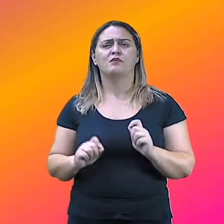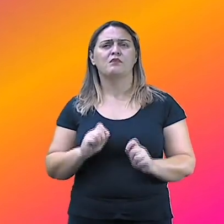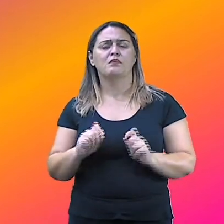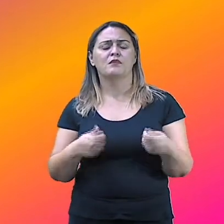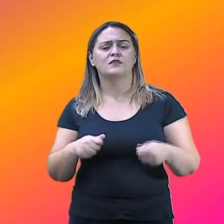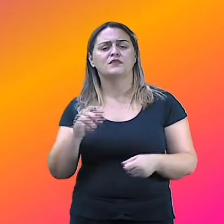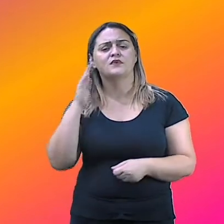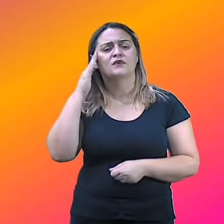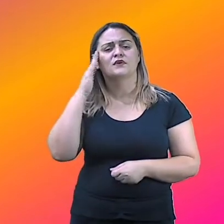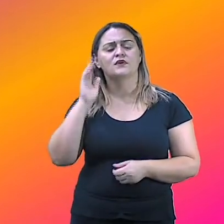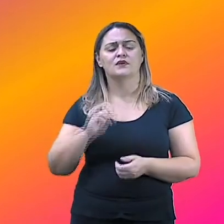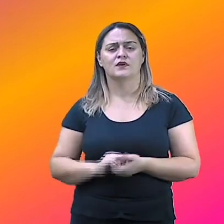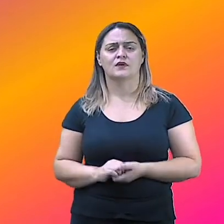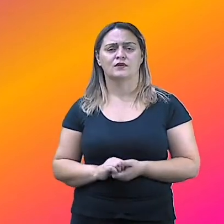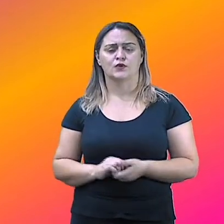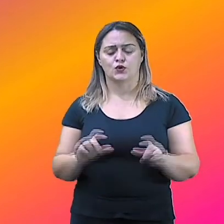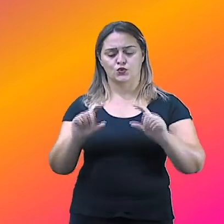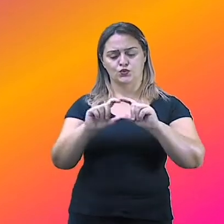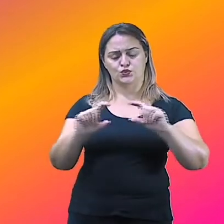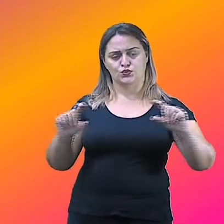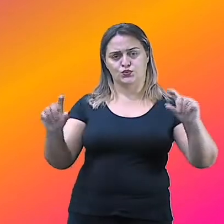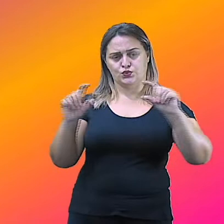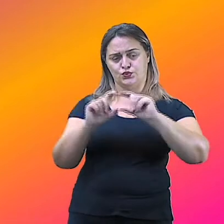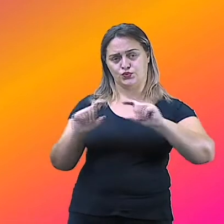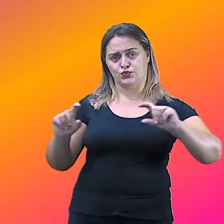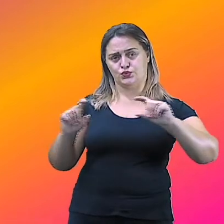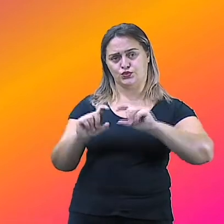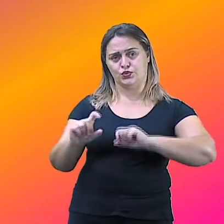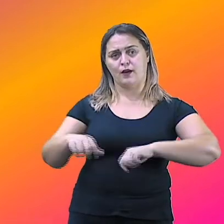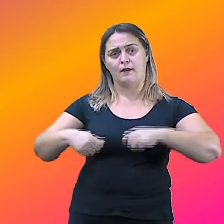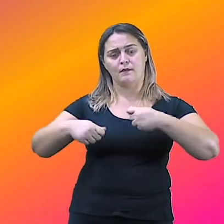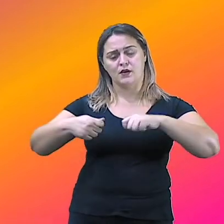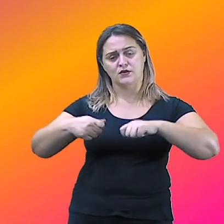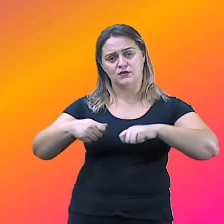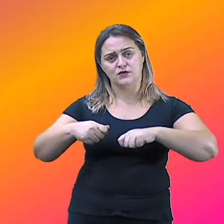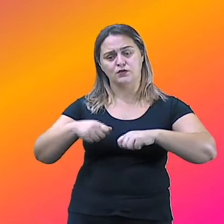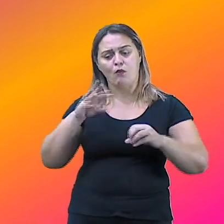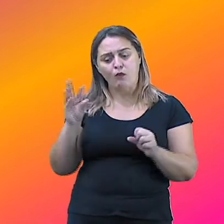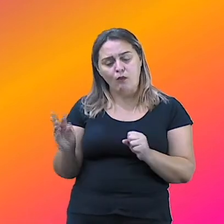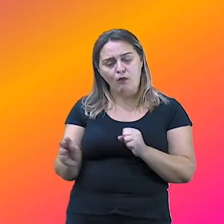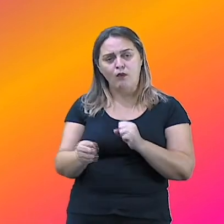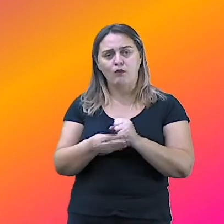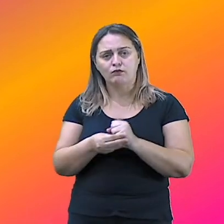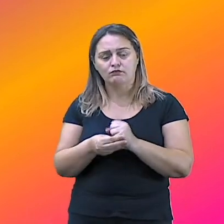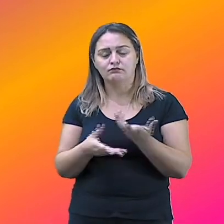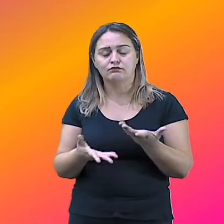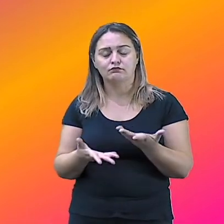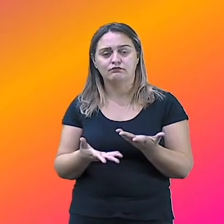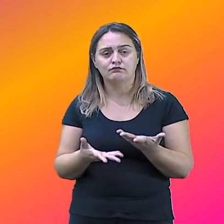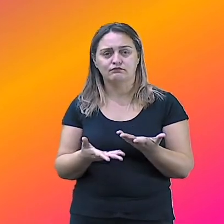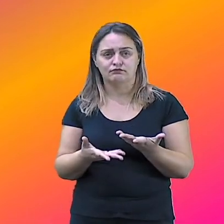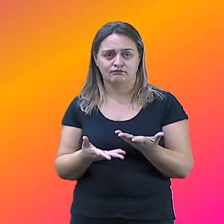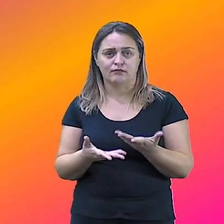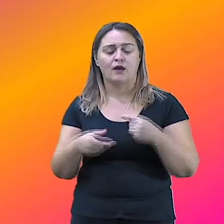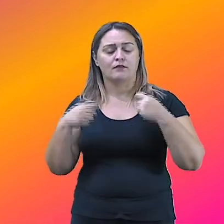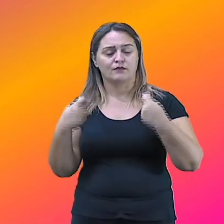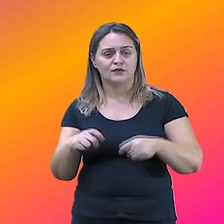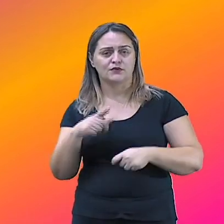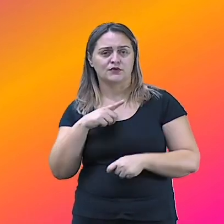completarem aí o sentido, né, dos verbos que são chamados verbos transitivos, são ligados ao